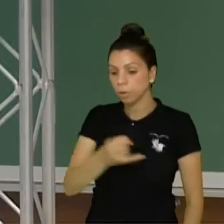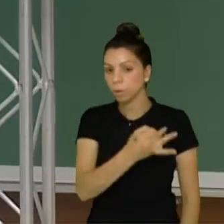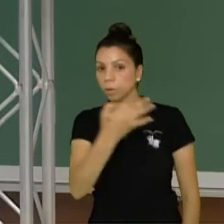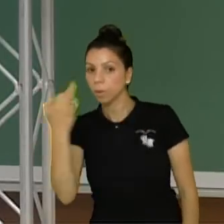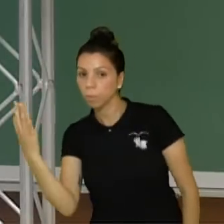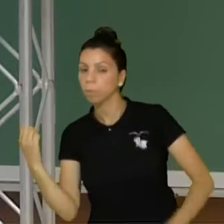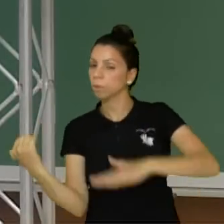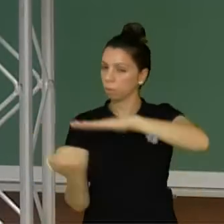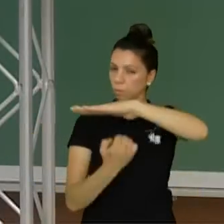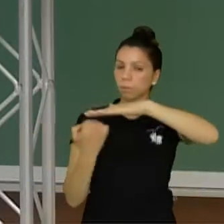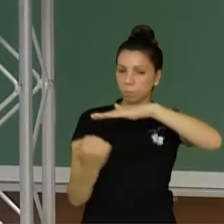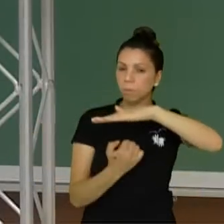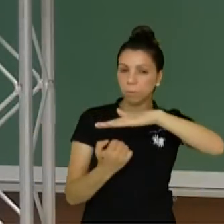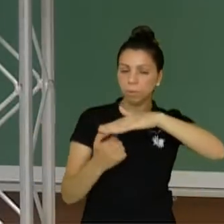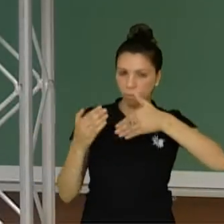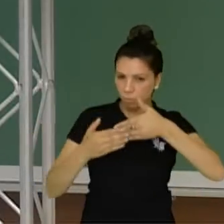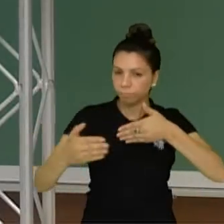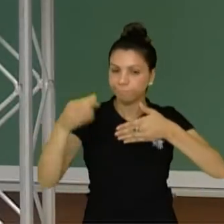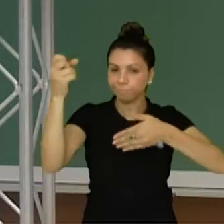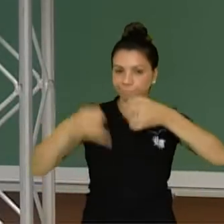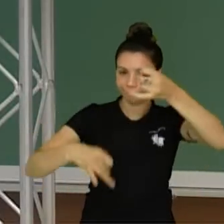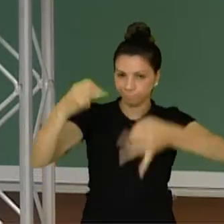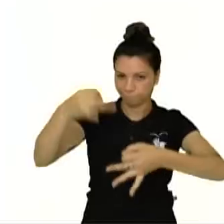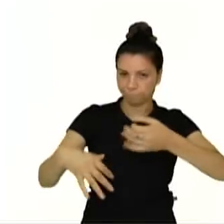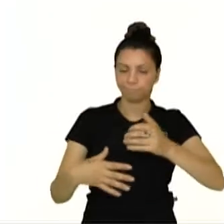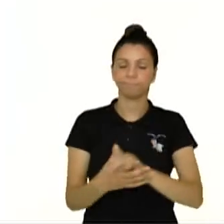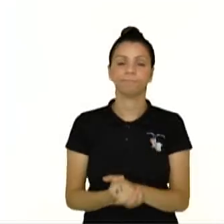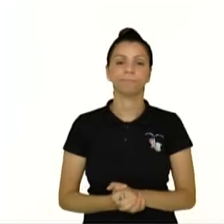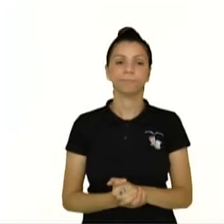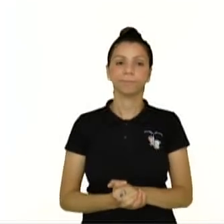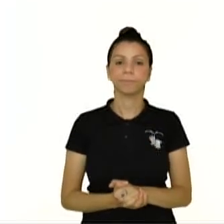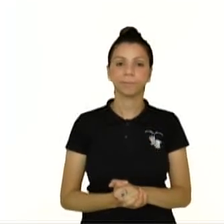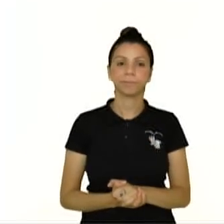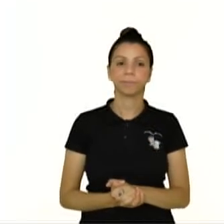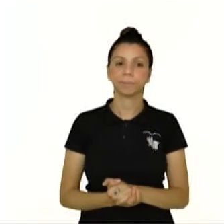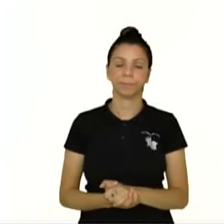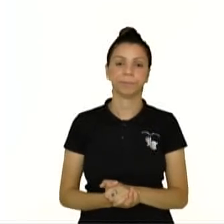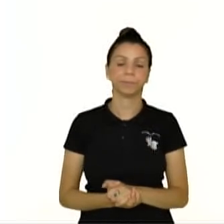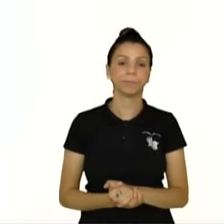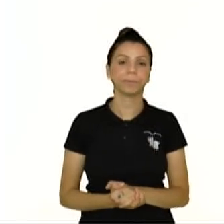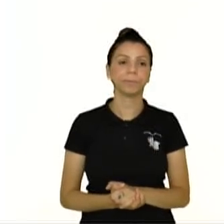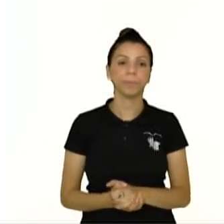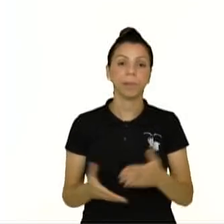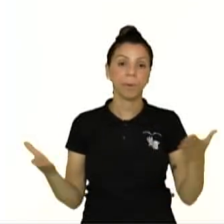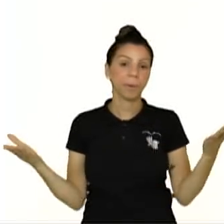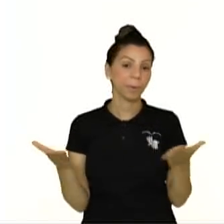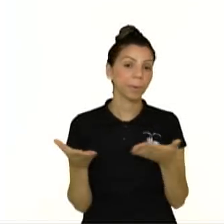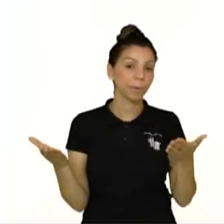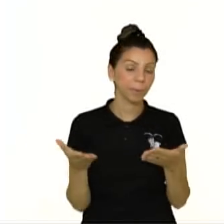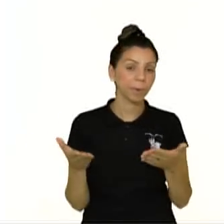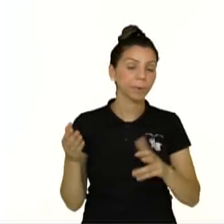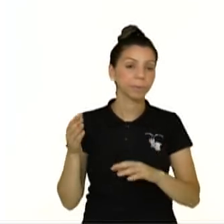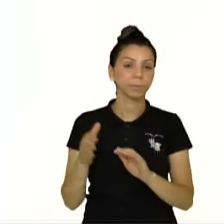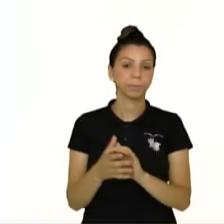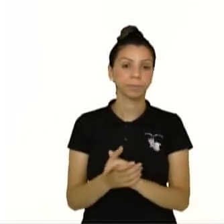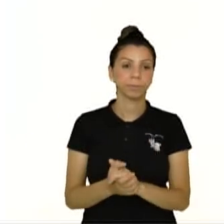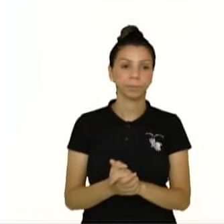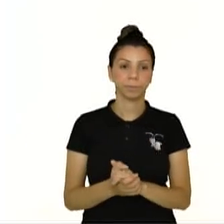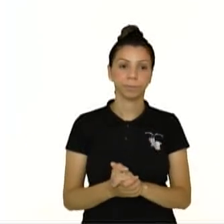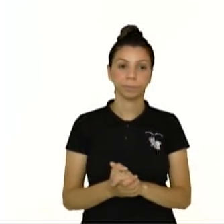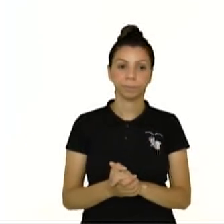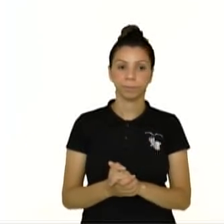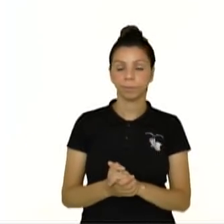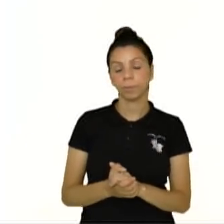dessas empresas. Vamos em frente? Vamos falar nesse momento sobre o